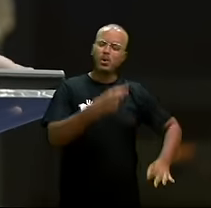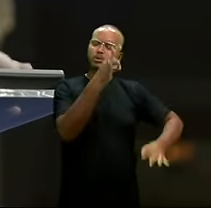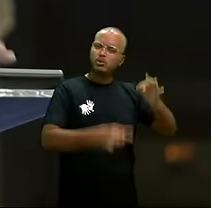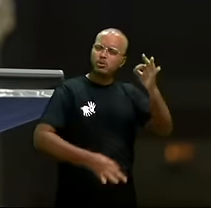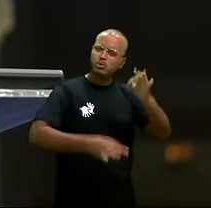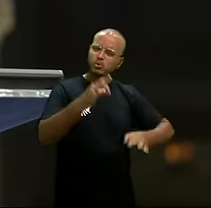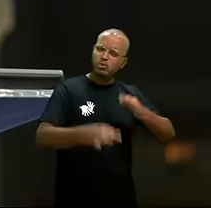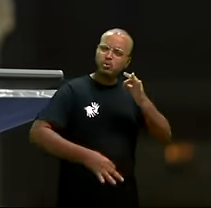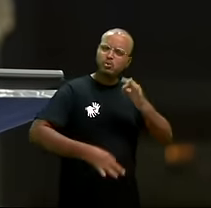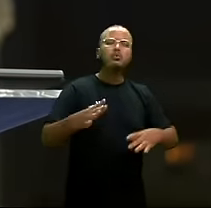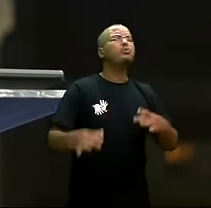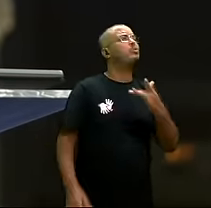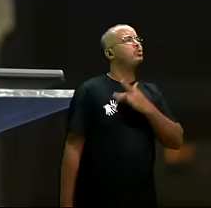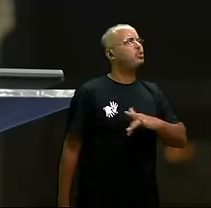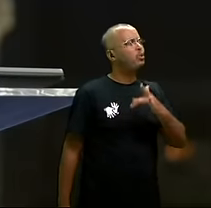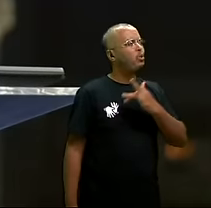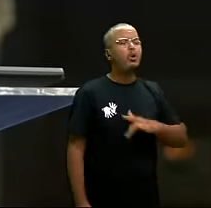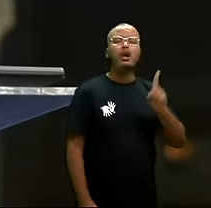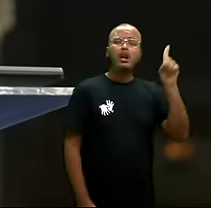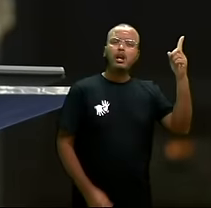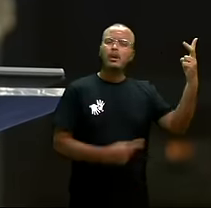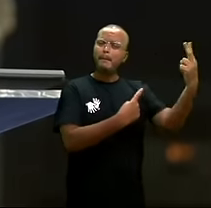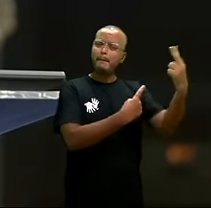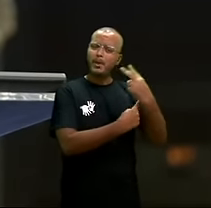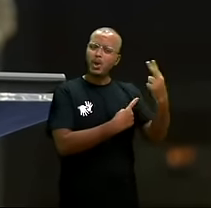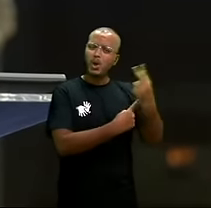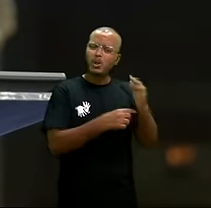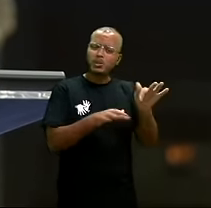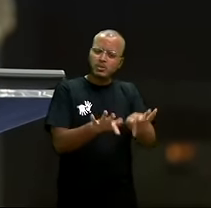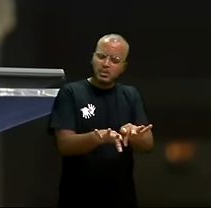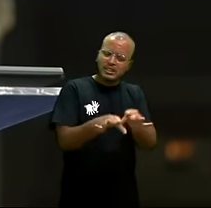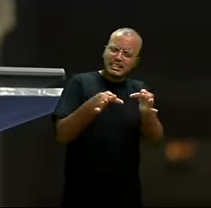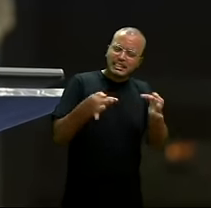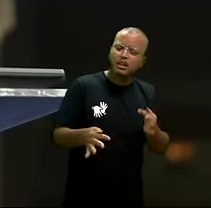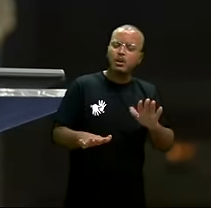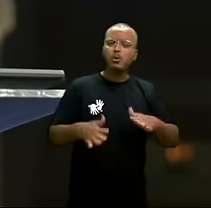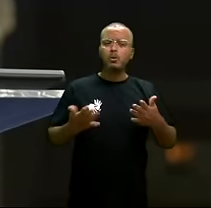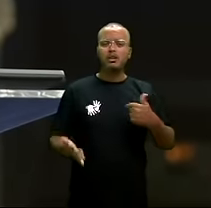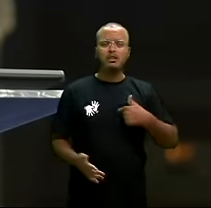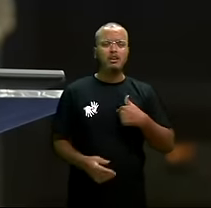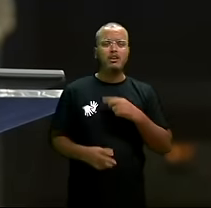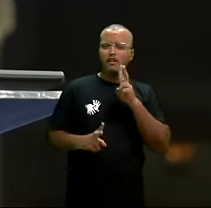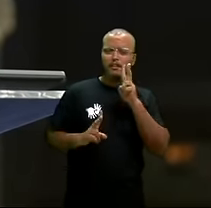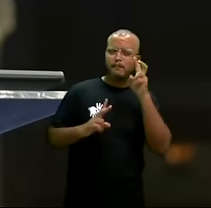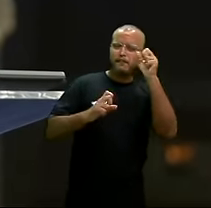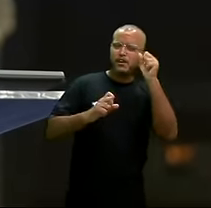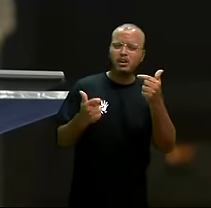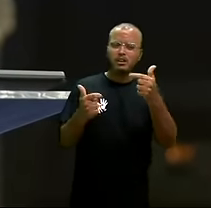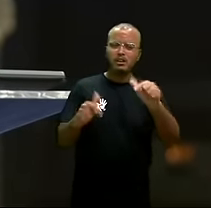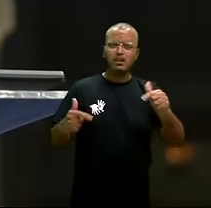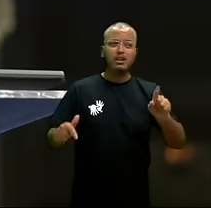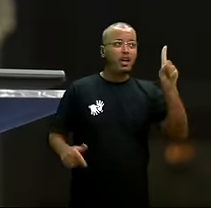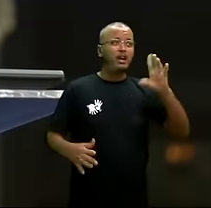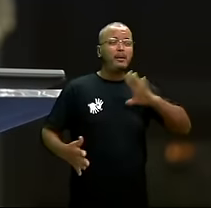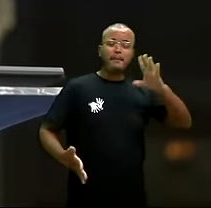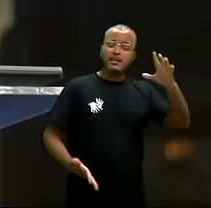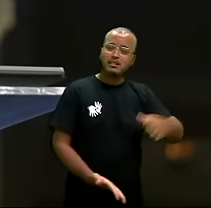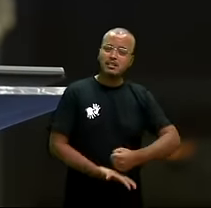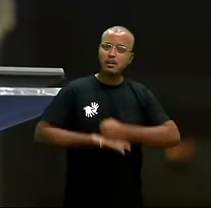Deus é compassivo. O Senhor protege os simples. Quando eu já estava sem forças, Ele me